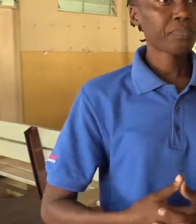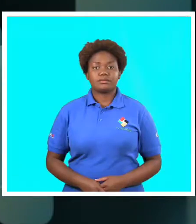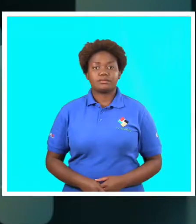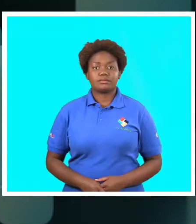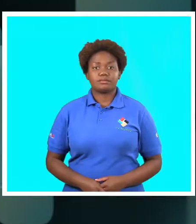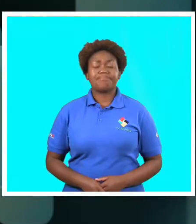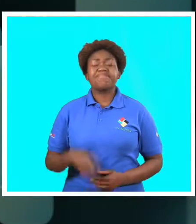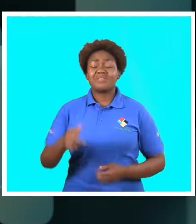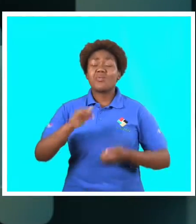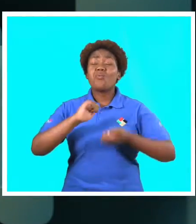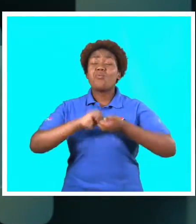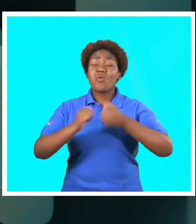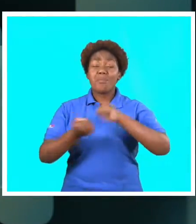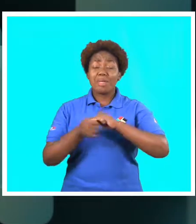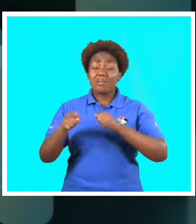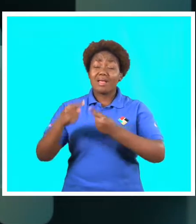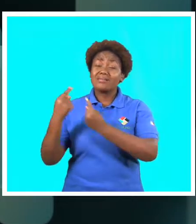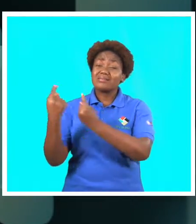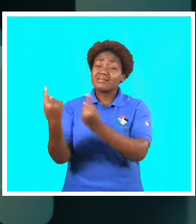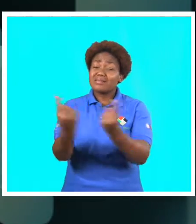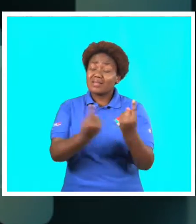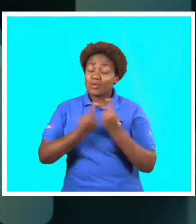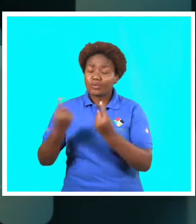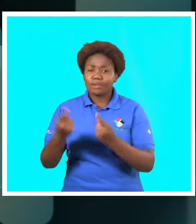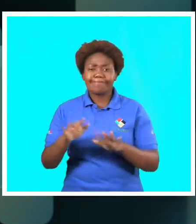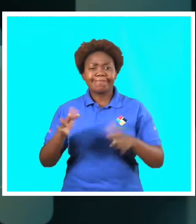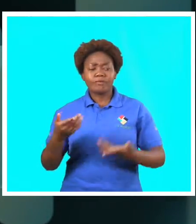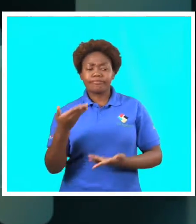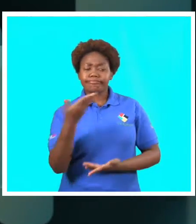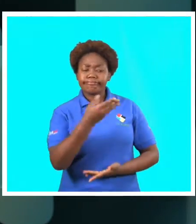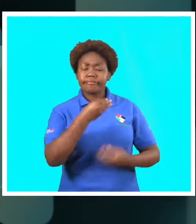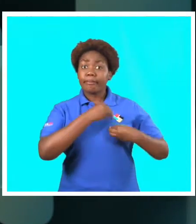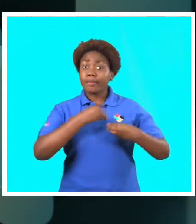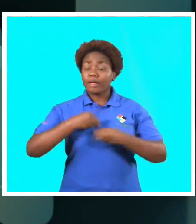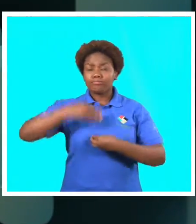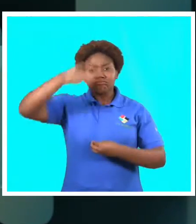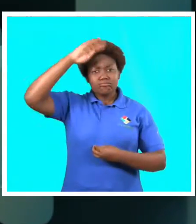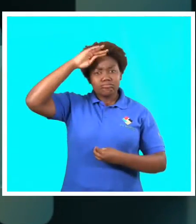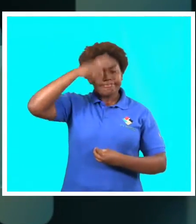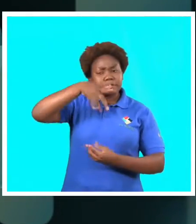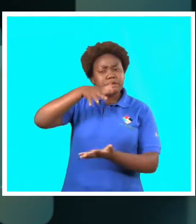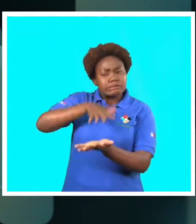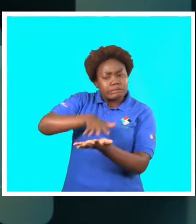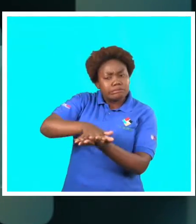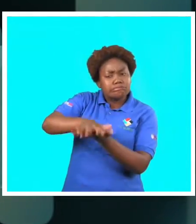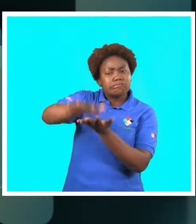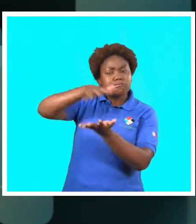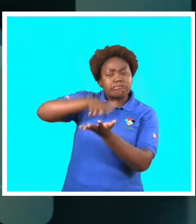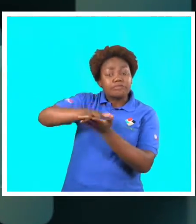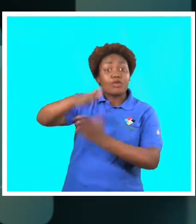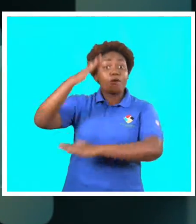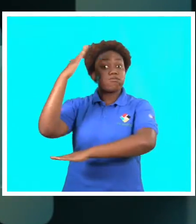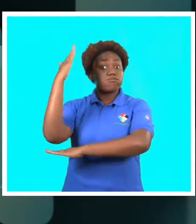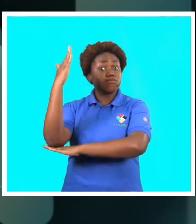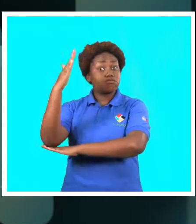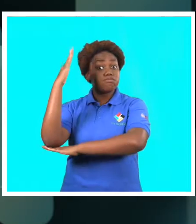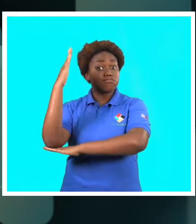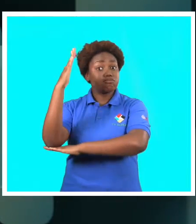para comatar a situação, a médica deixa